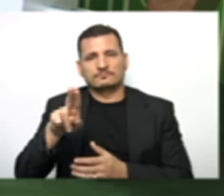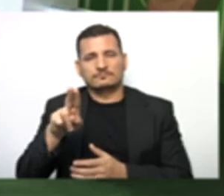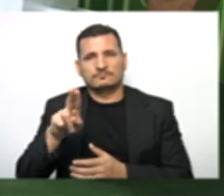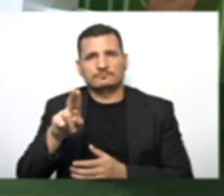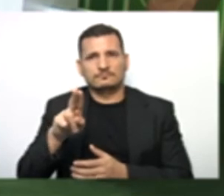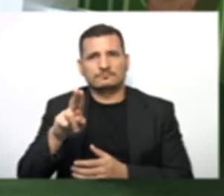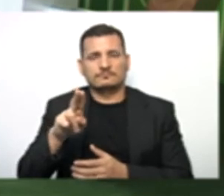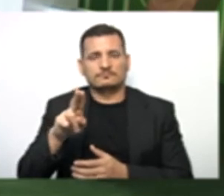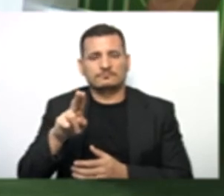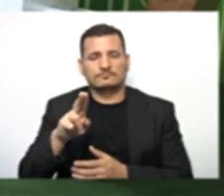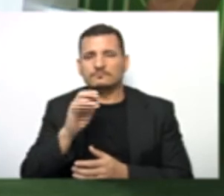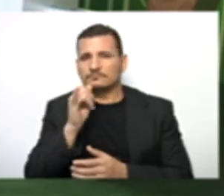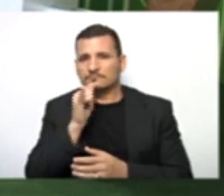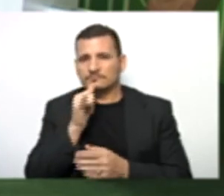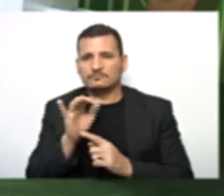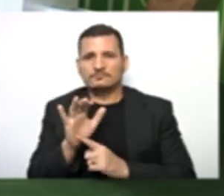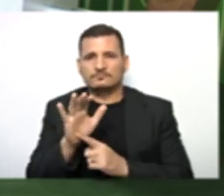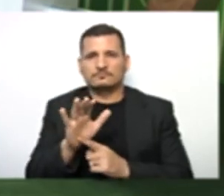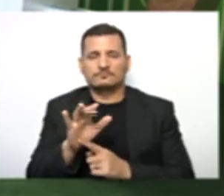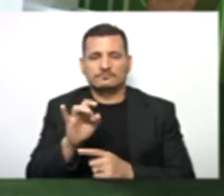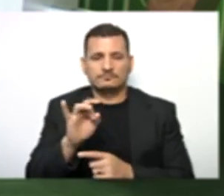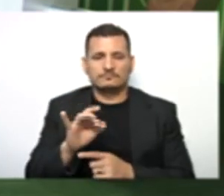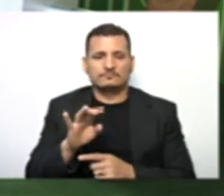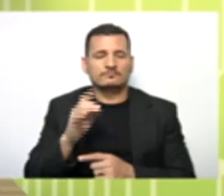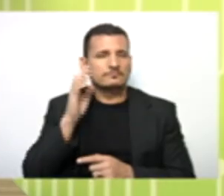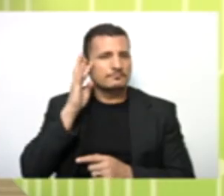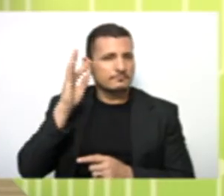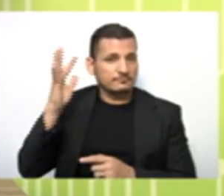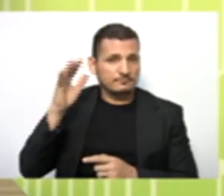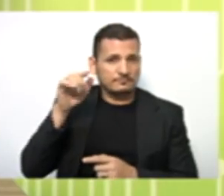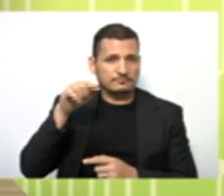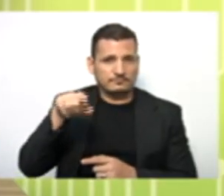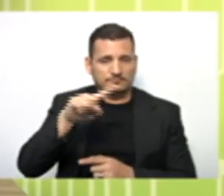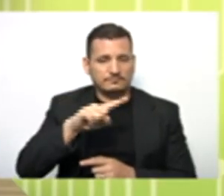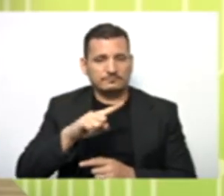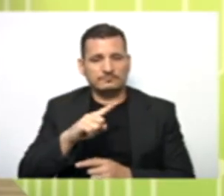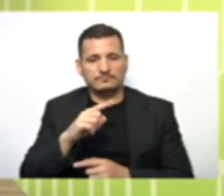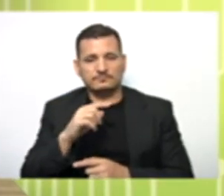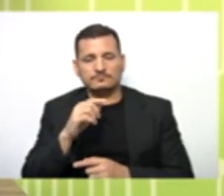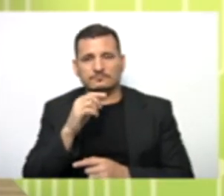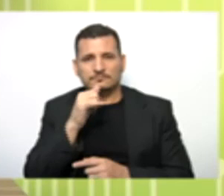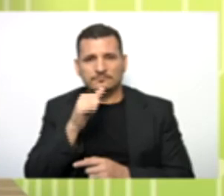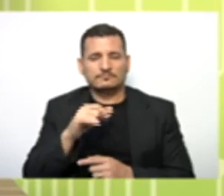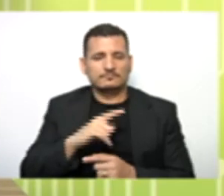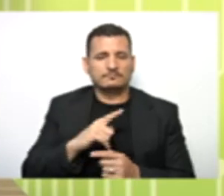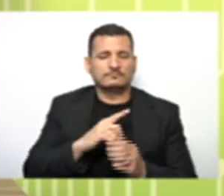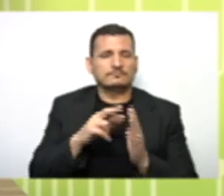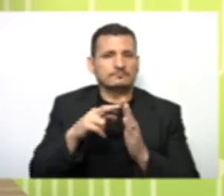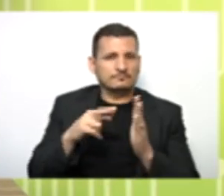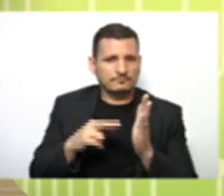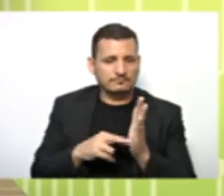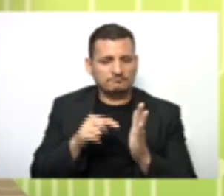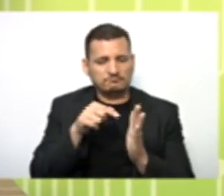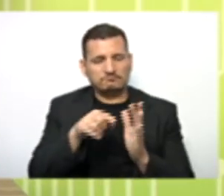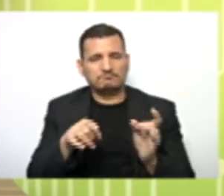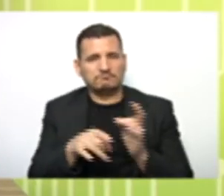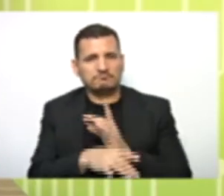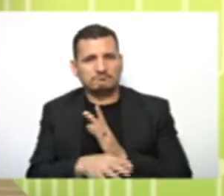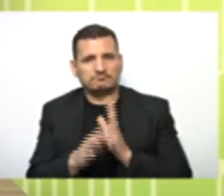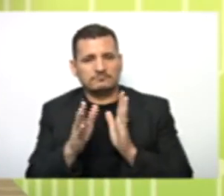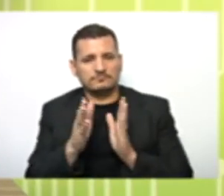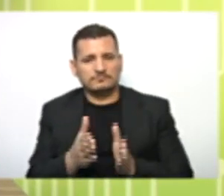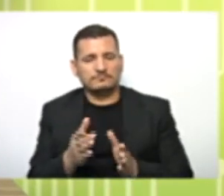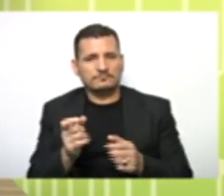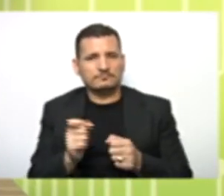gente trazer um exemplo aí. Imaginem que a gente tenha instruções já pré-definidas